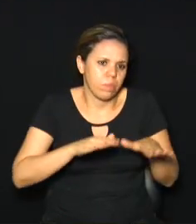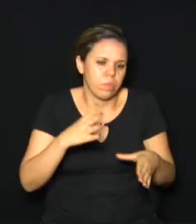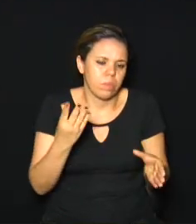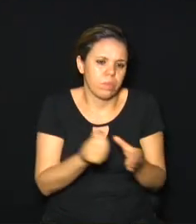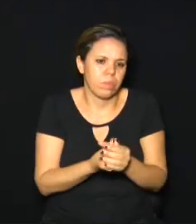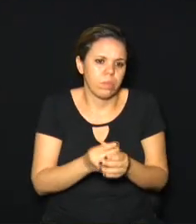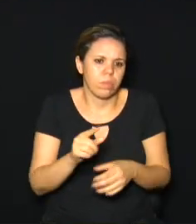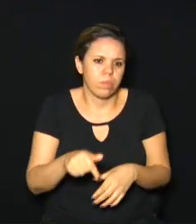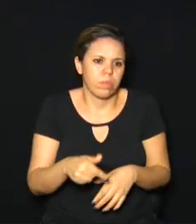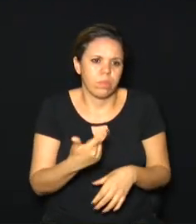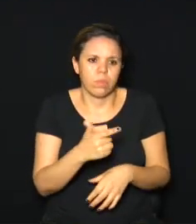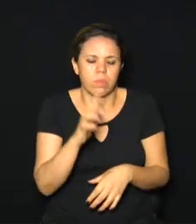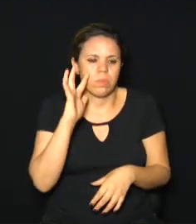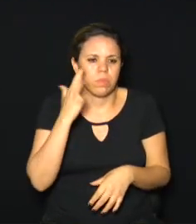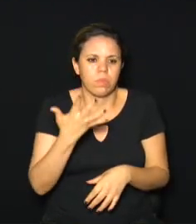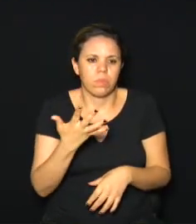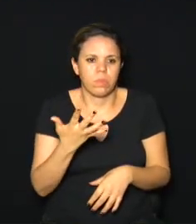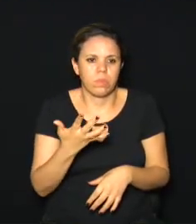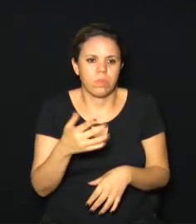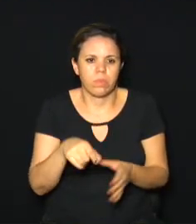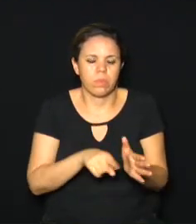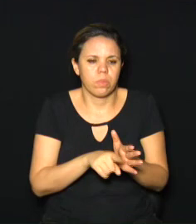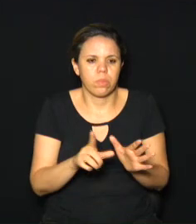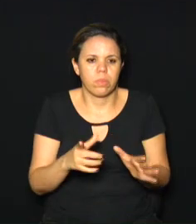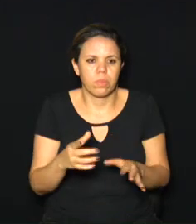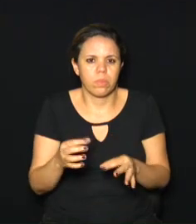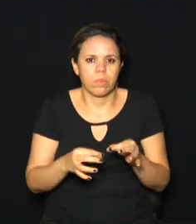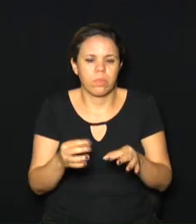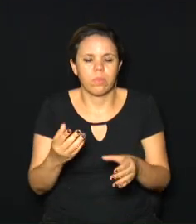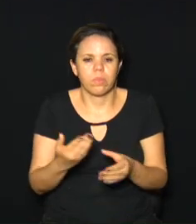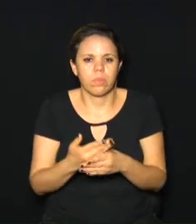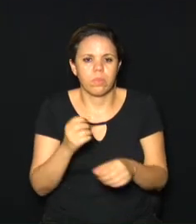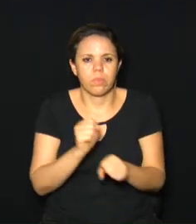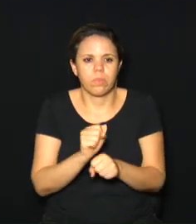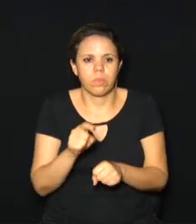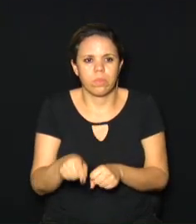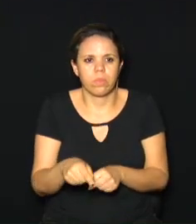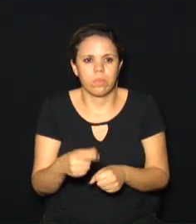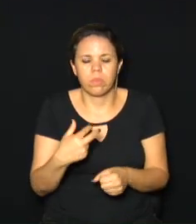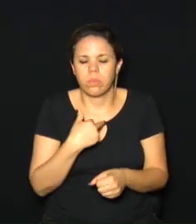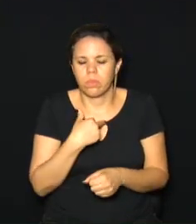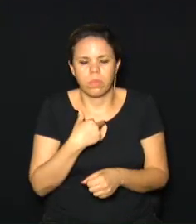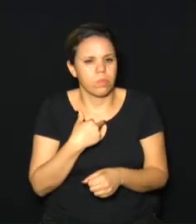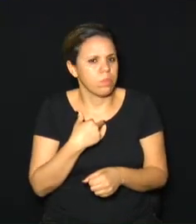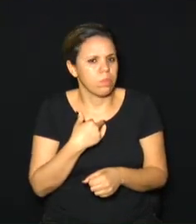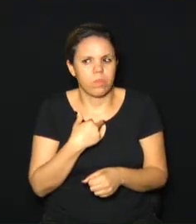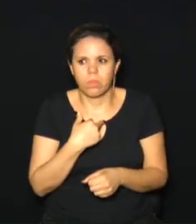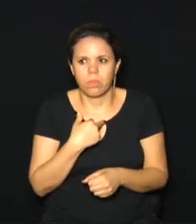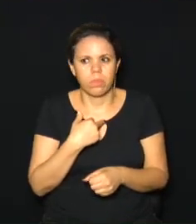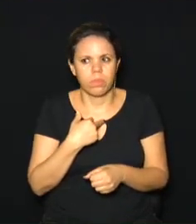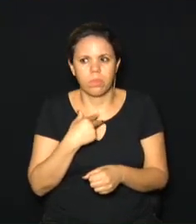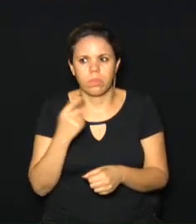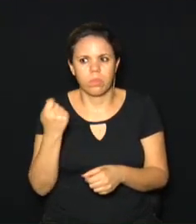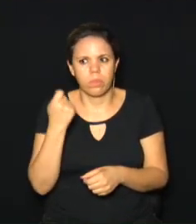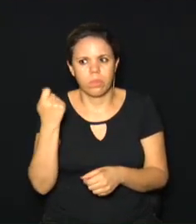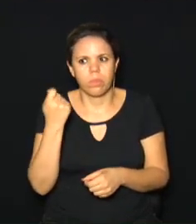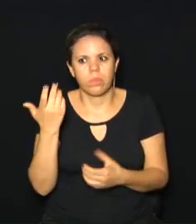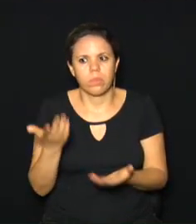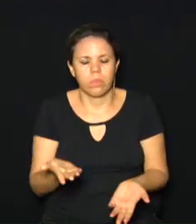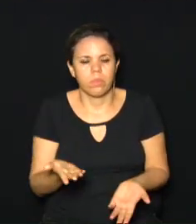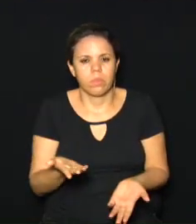isso, mas se não tiver solução, tem que buscar uma ordem na justiça para parar isso, né? Porque não pode, né? Uma situação dessa é grave.